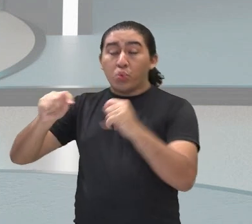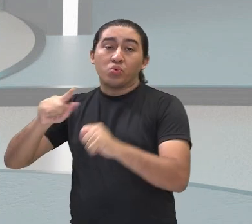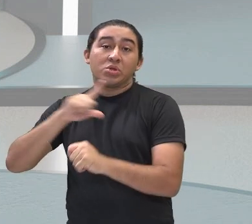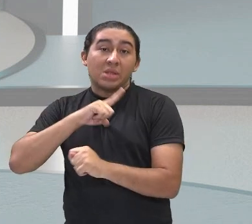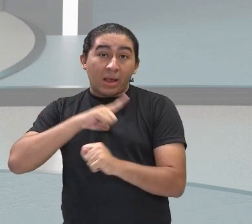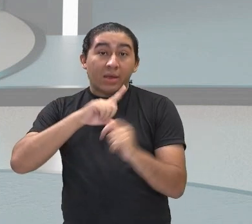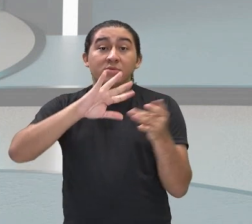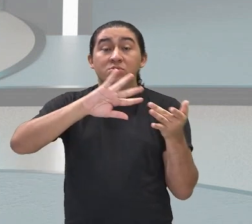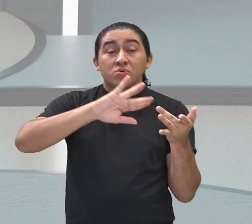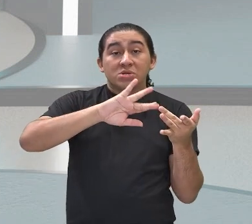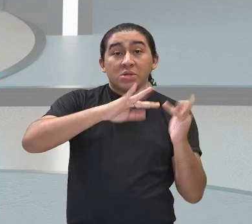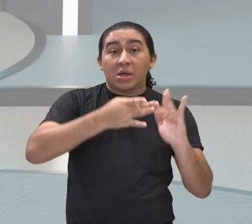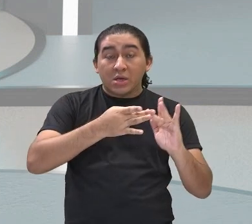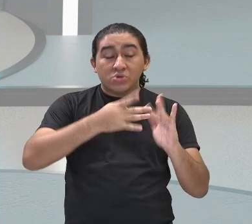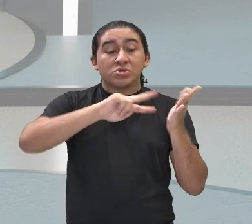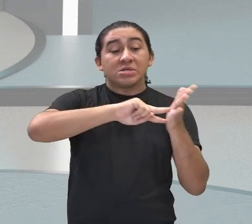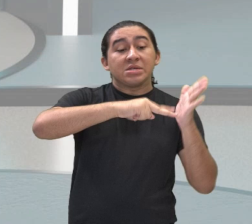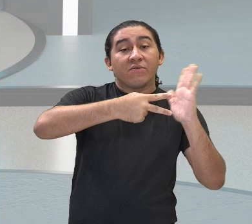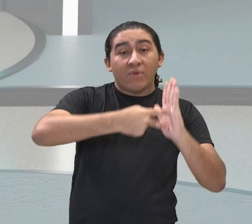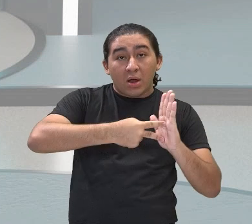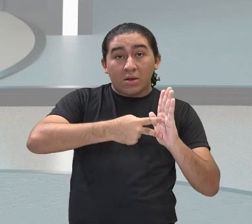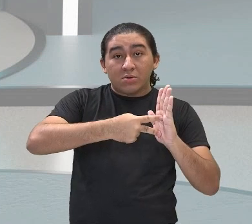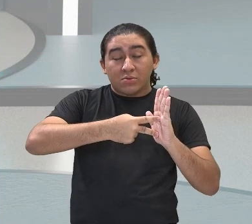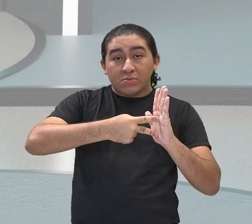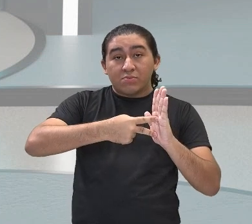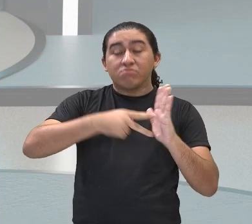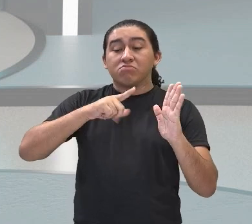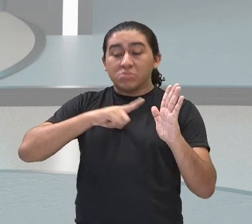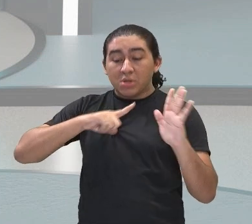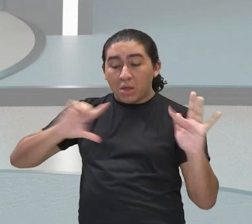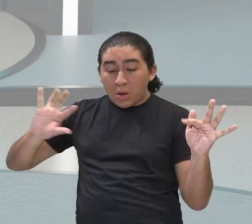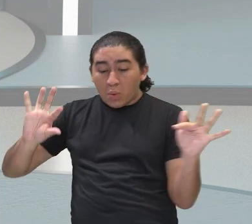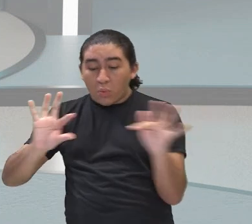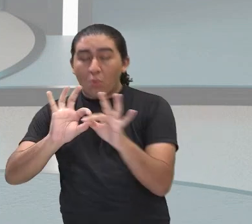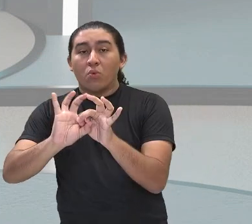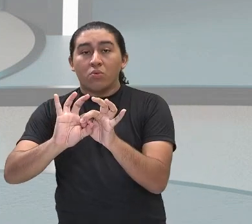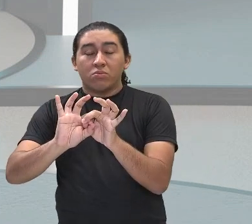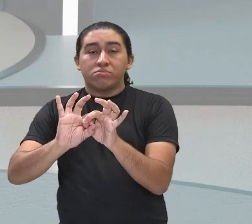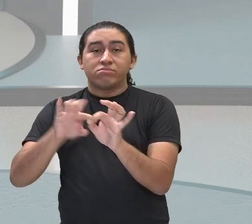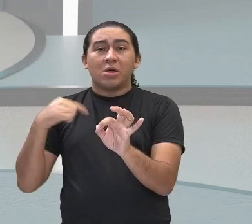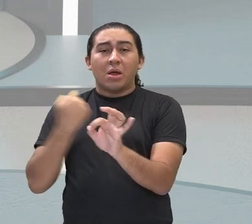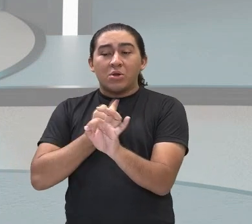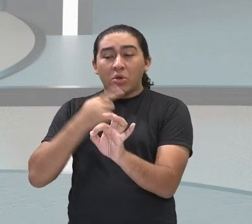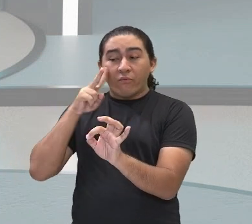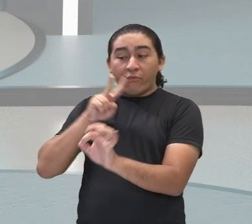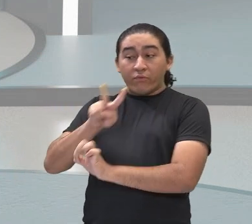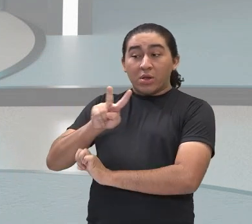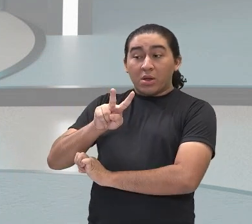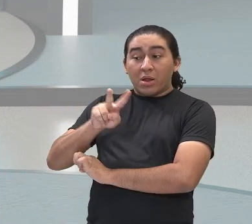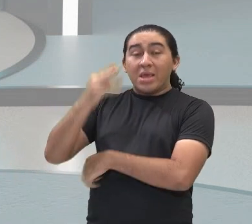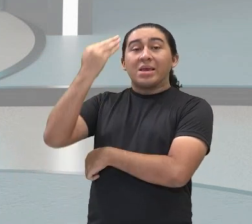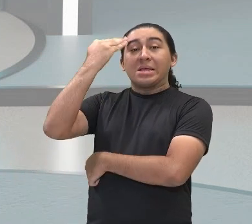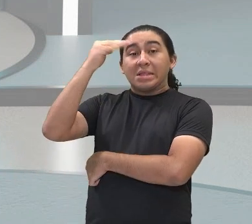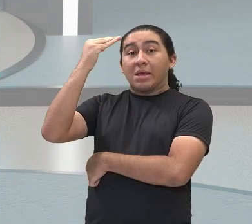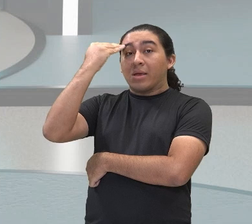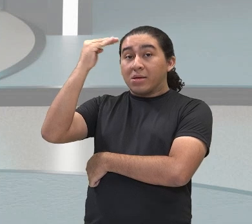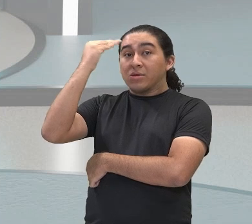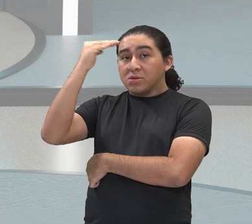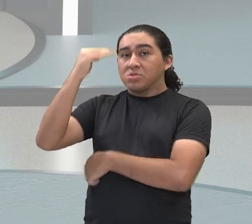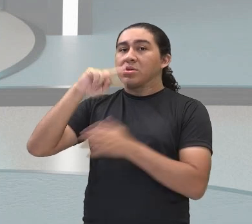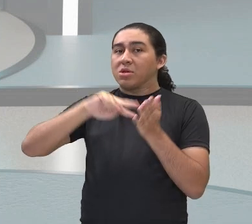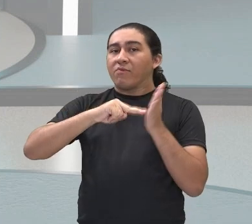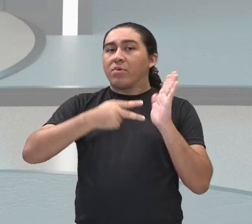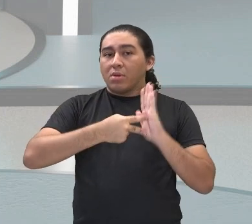símbolo, ele parte de um signo e assim nos leva a uma interpretação. Dessa